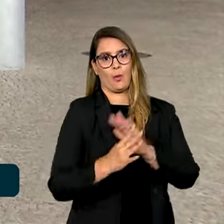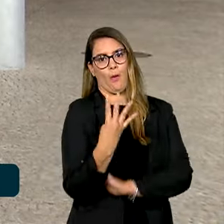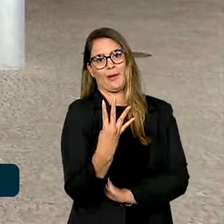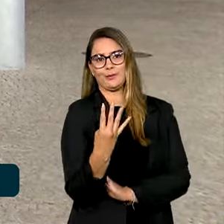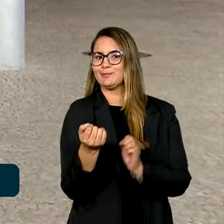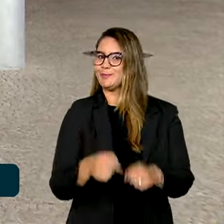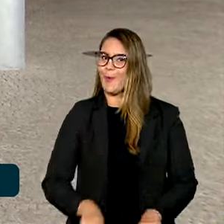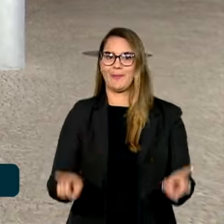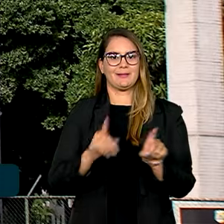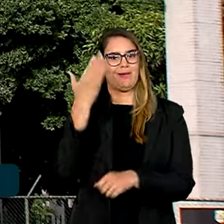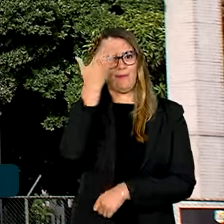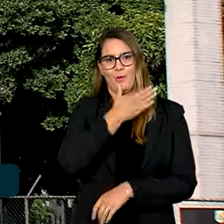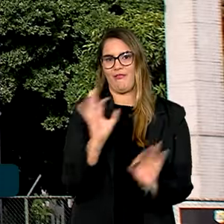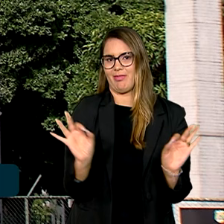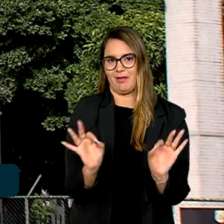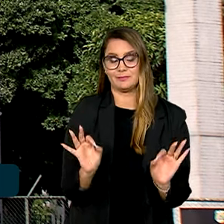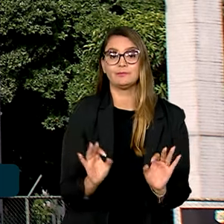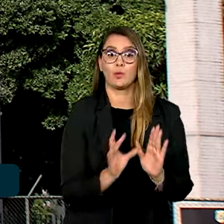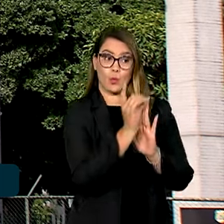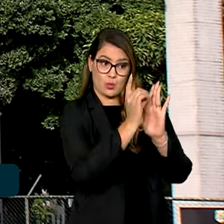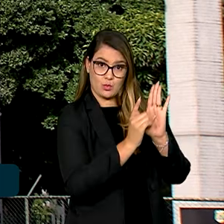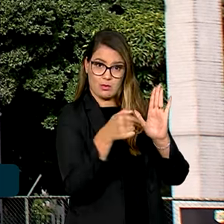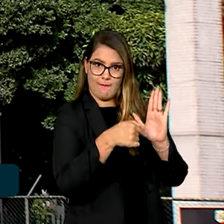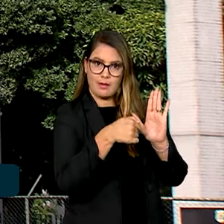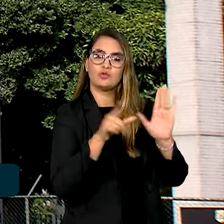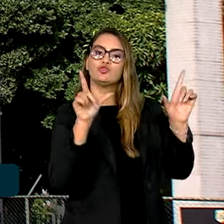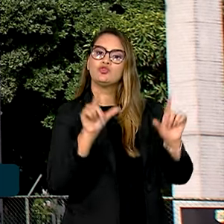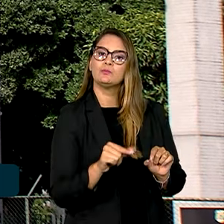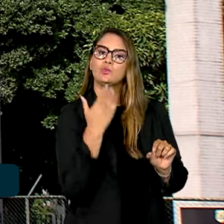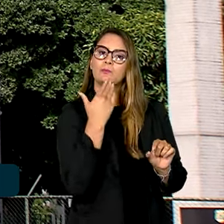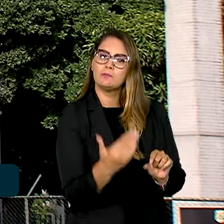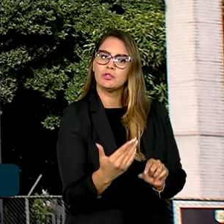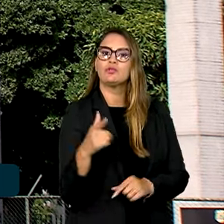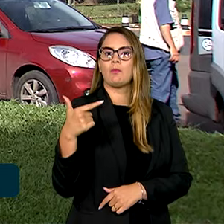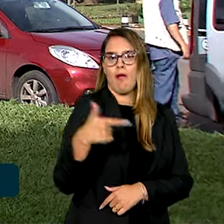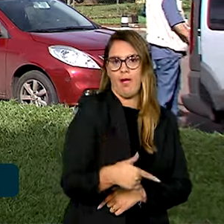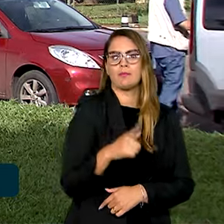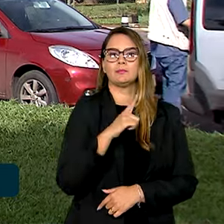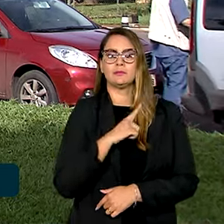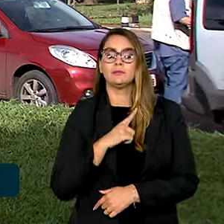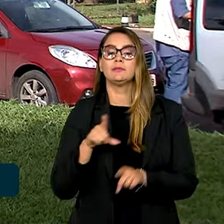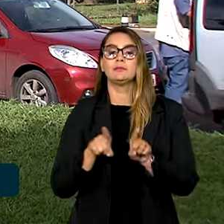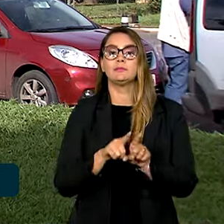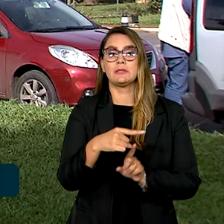precisar de comprovação com o decreto além da redução dos pedidos de posse de armas